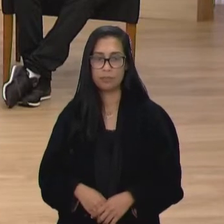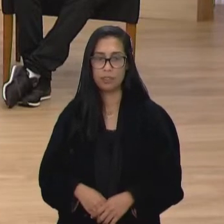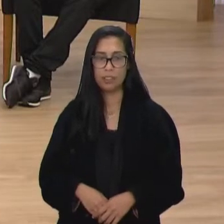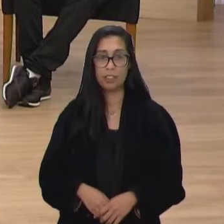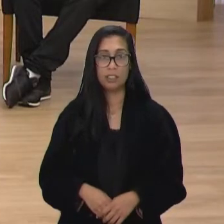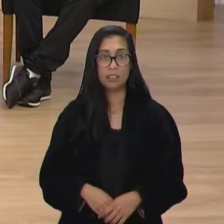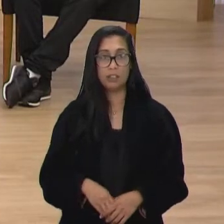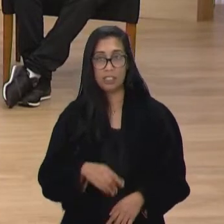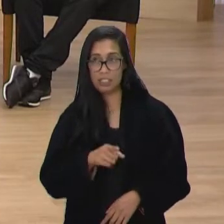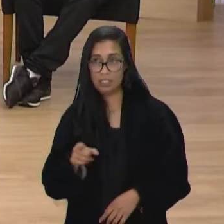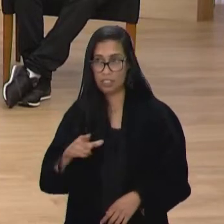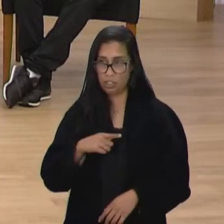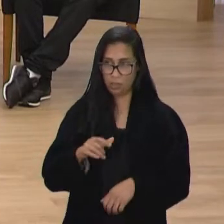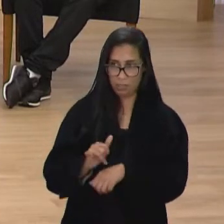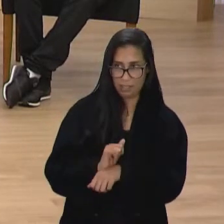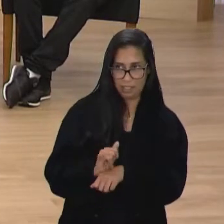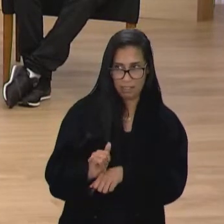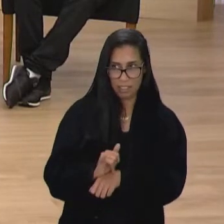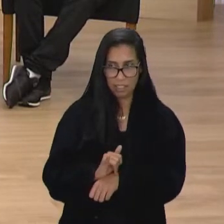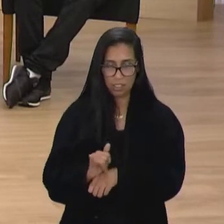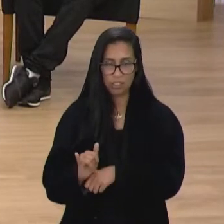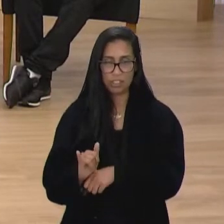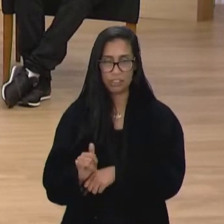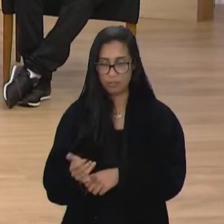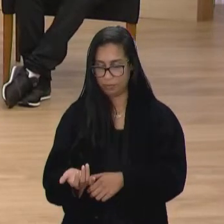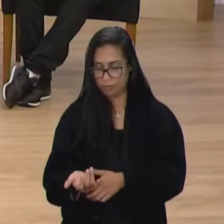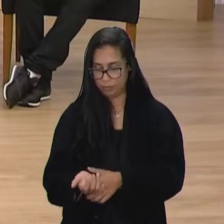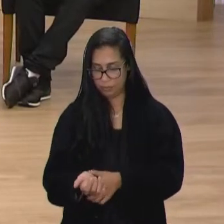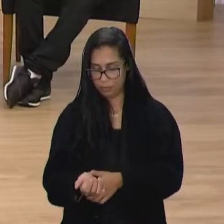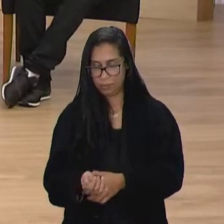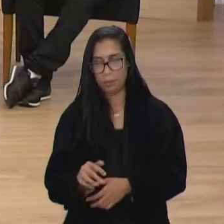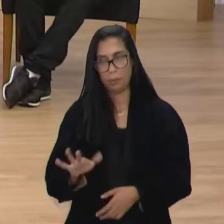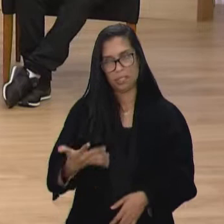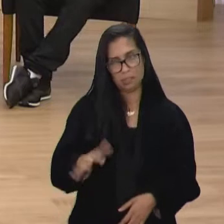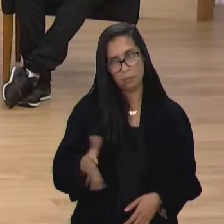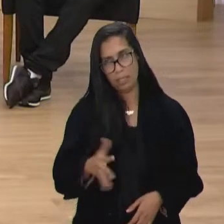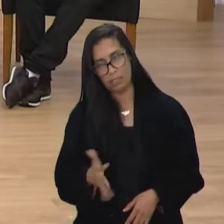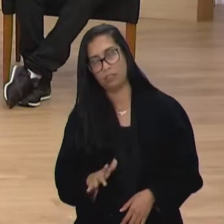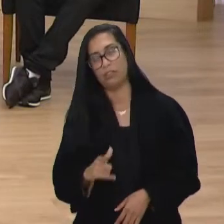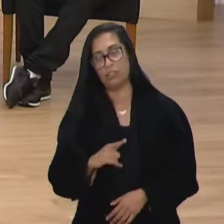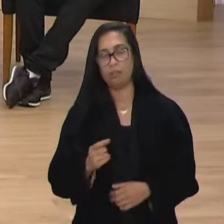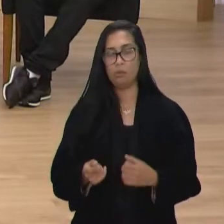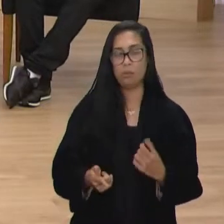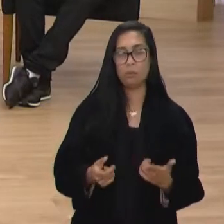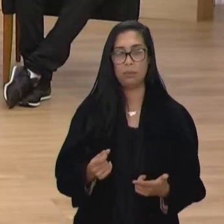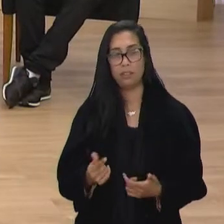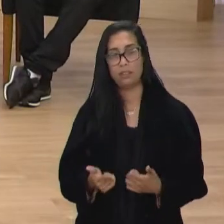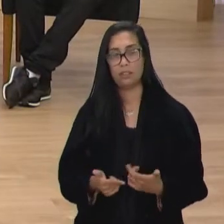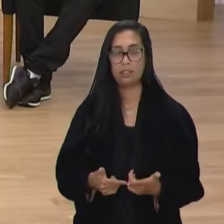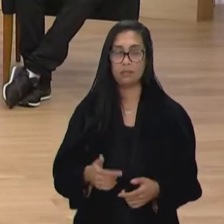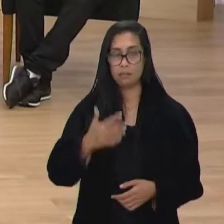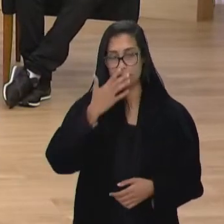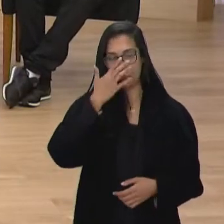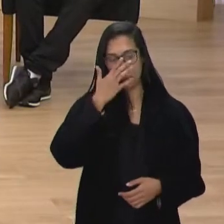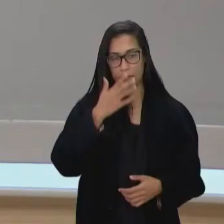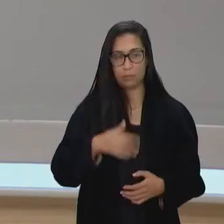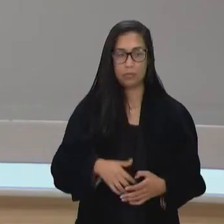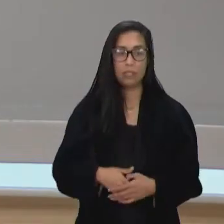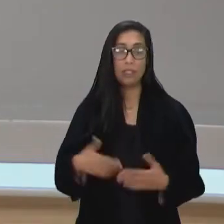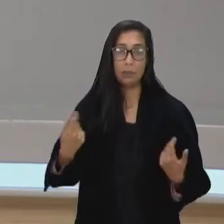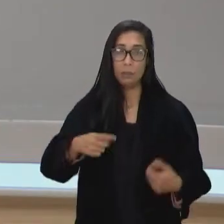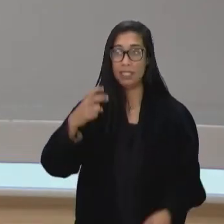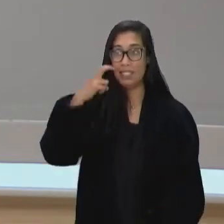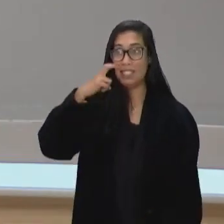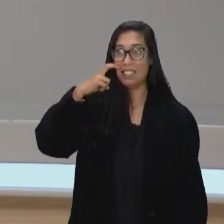joga RPG. Vocês tinham isso? Sim. Mais ou menos. Faz Tem que parte, ser- né? tem que ser inteligente